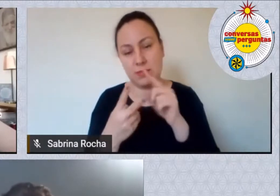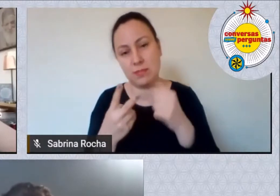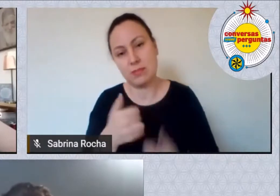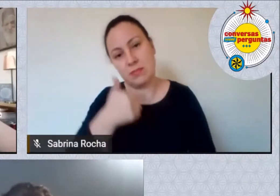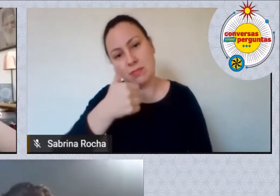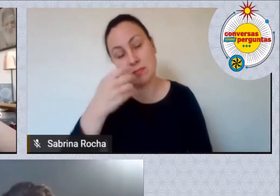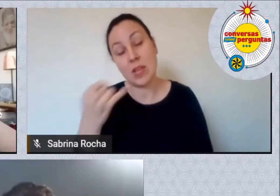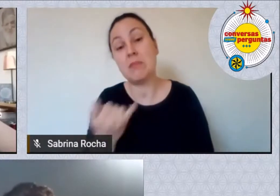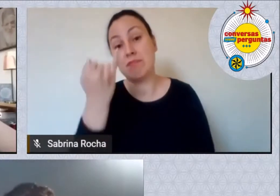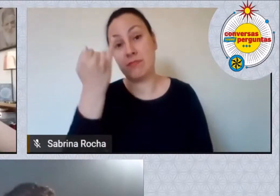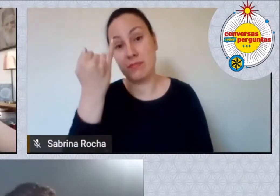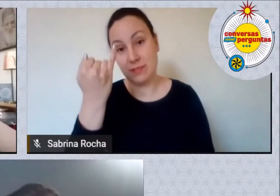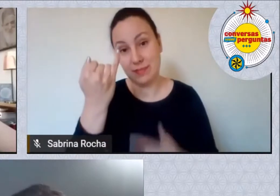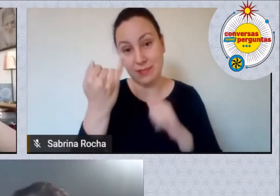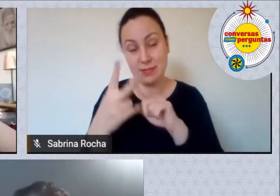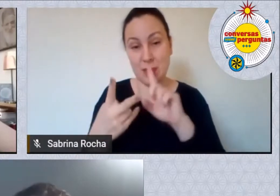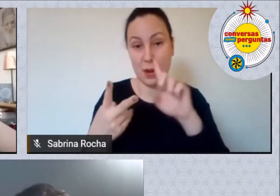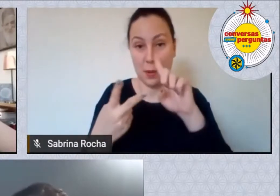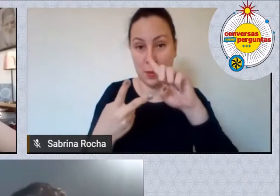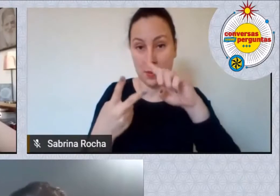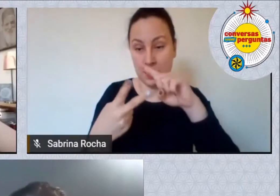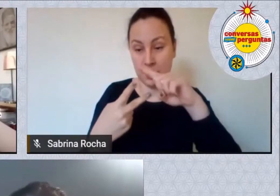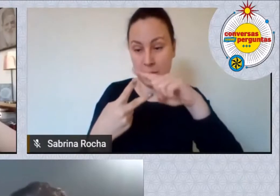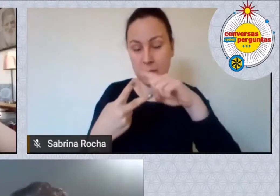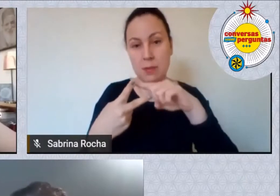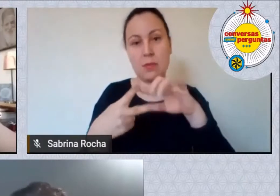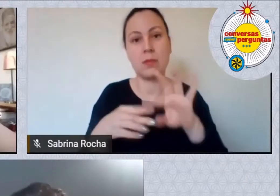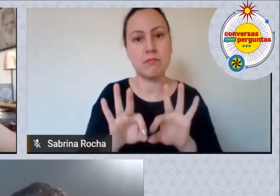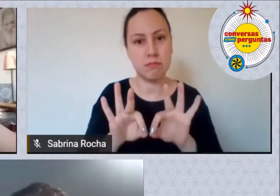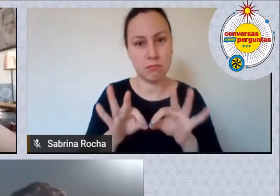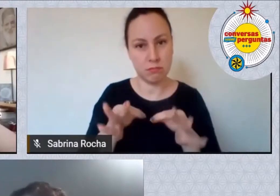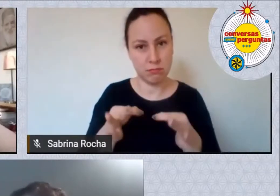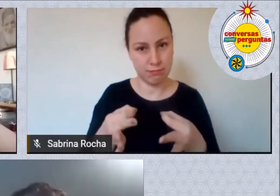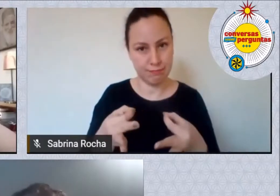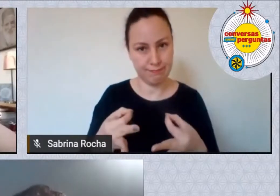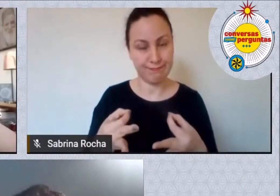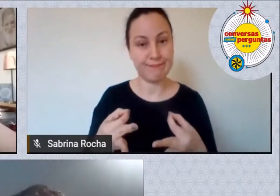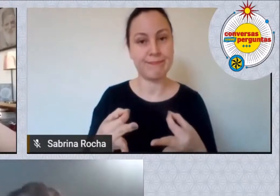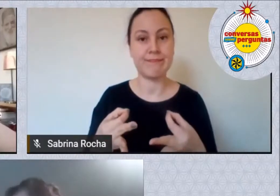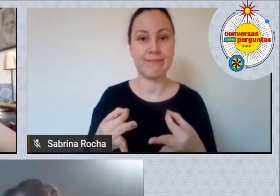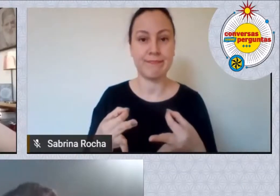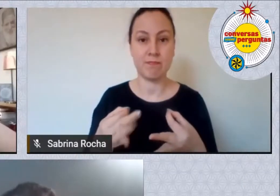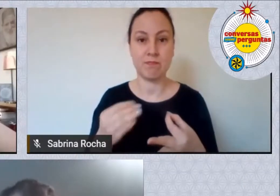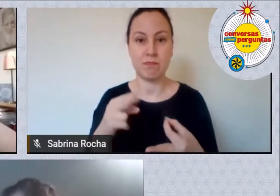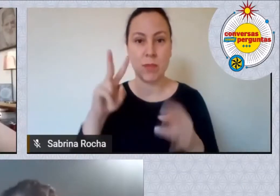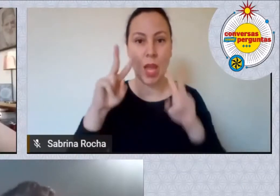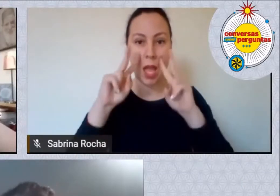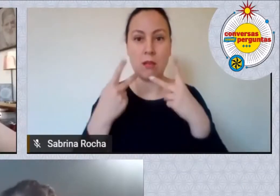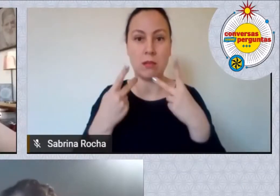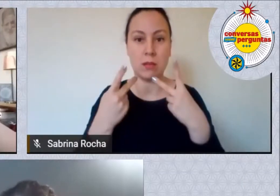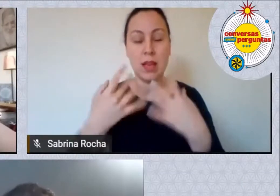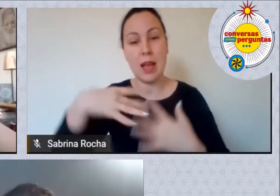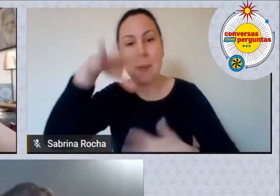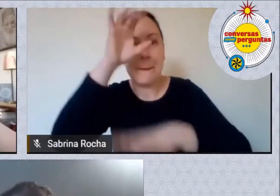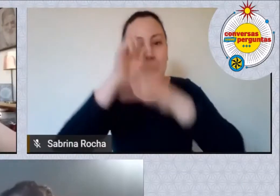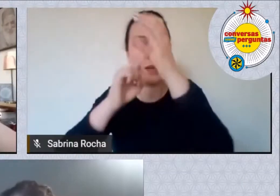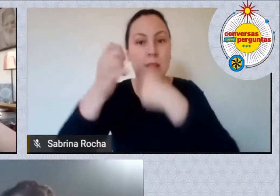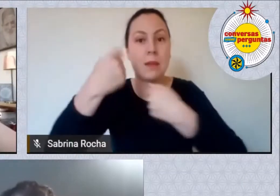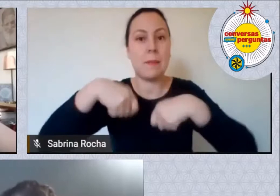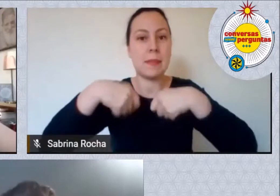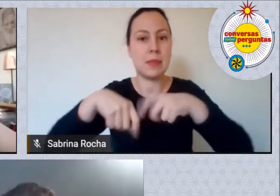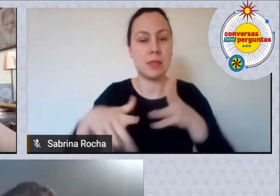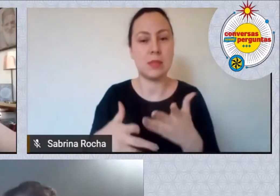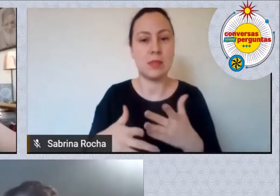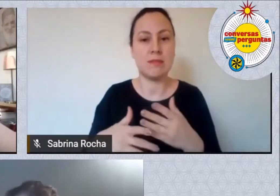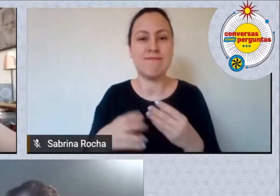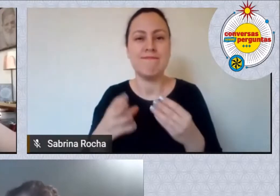momento. A primeira é uma certa humildade para reconhecer que é preciso aprender, é preciso tatear, é